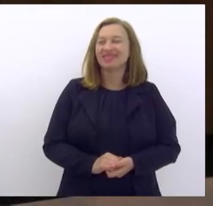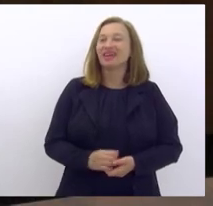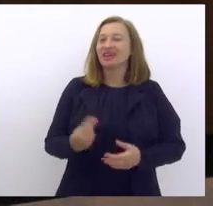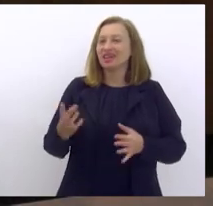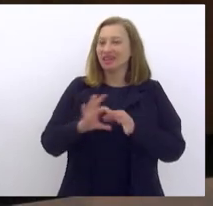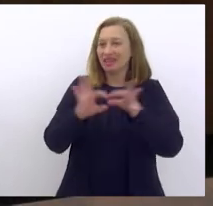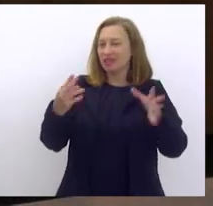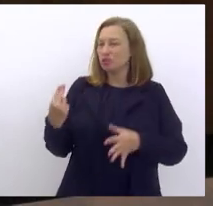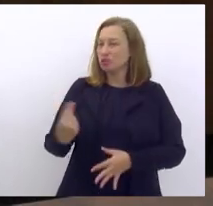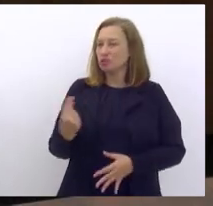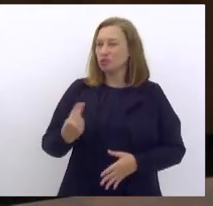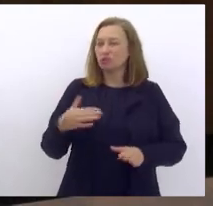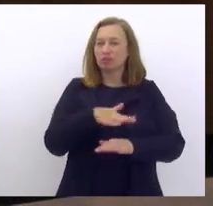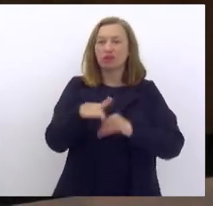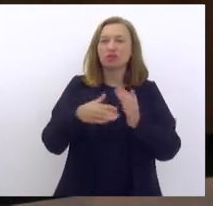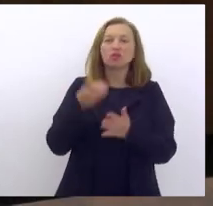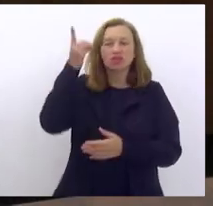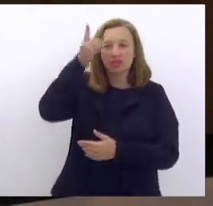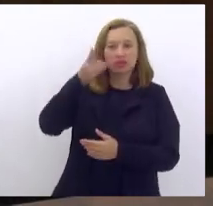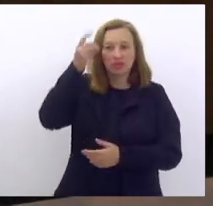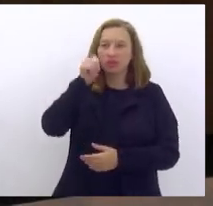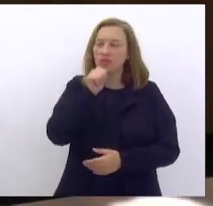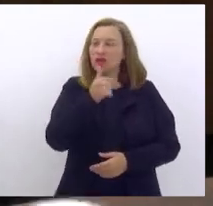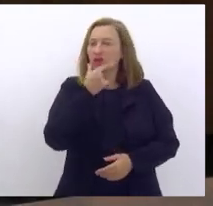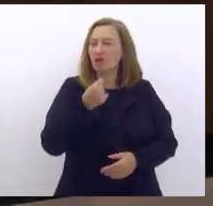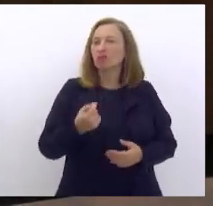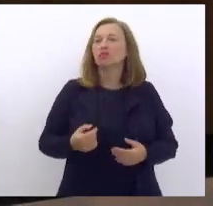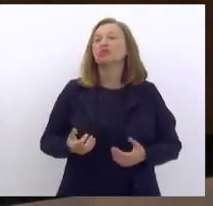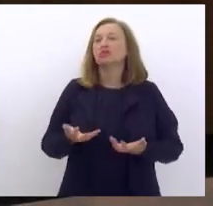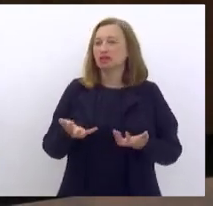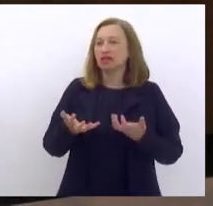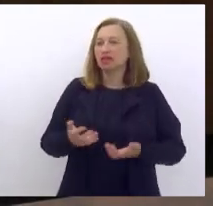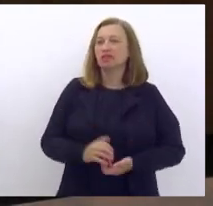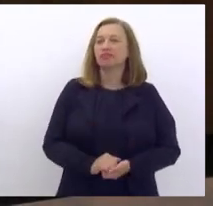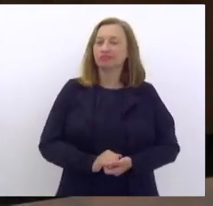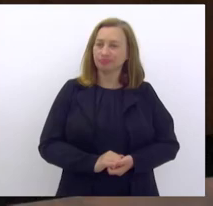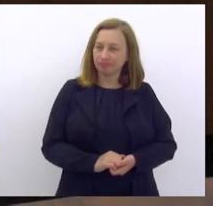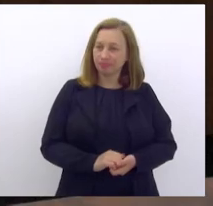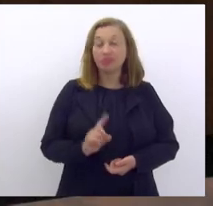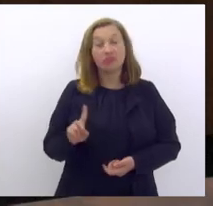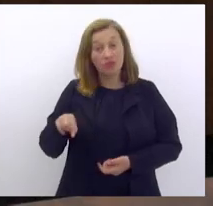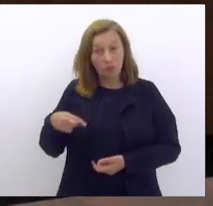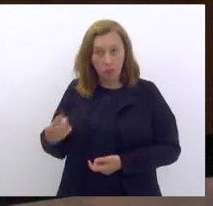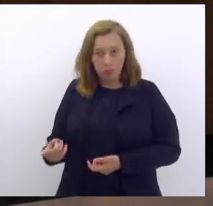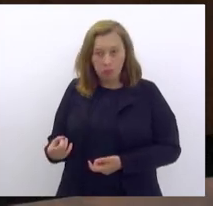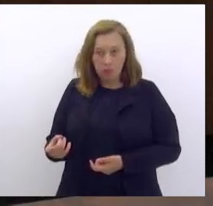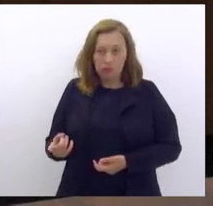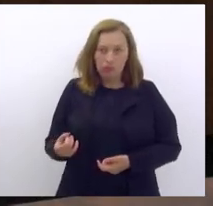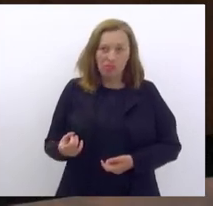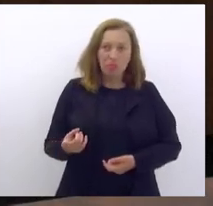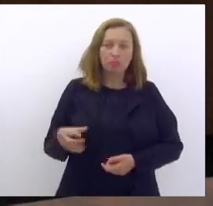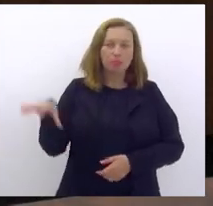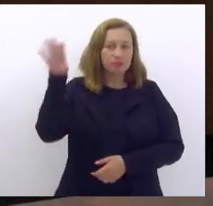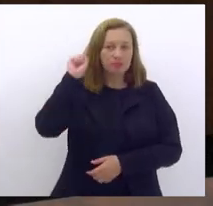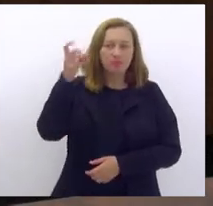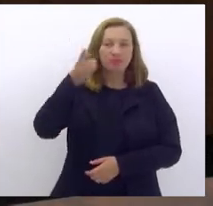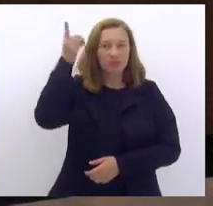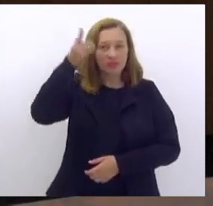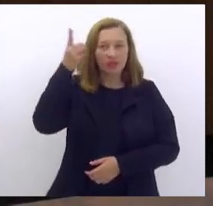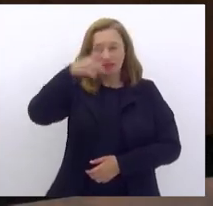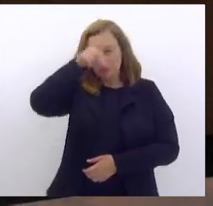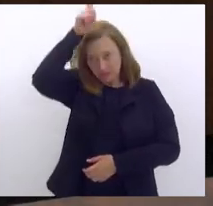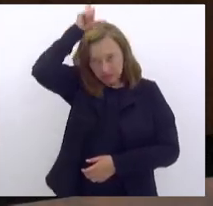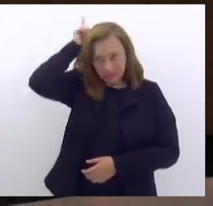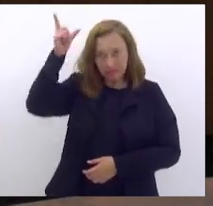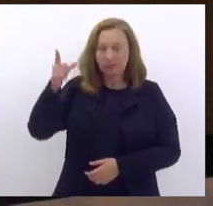coautoria para todas as deputadas e deputados que assim o desejarem. Depois de ouvirmos o deputado Luiz Paulo, que